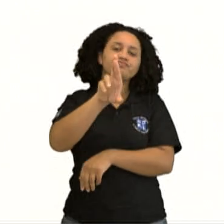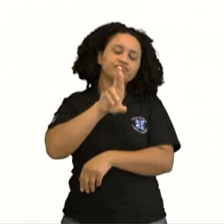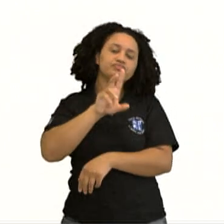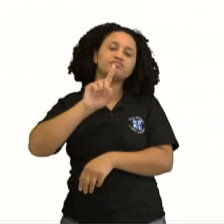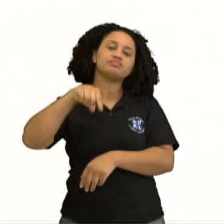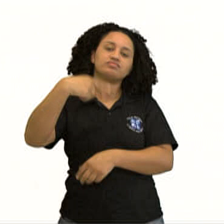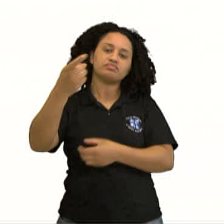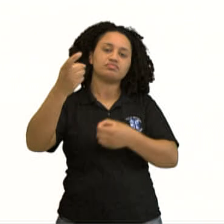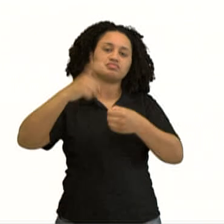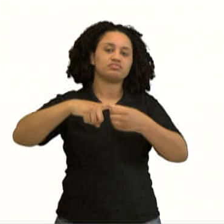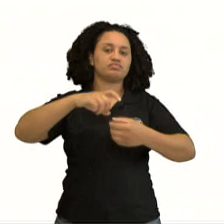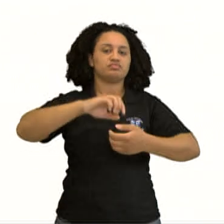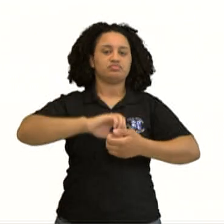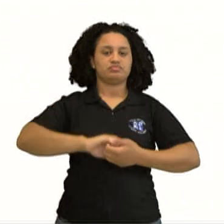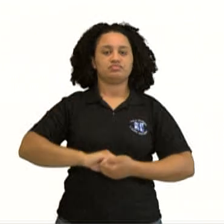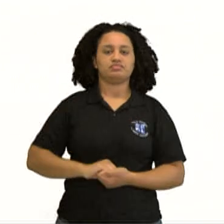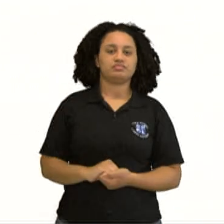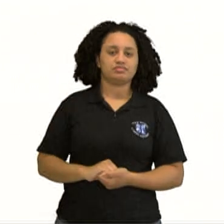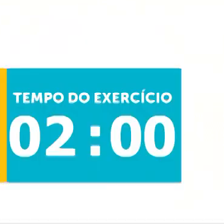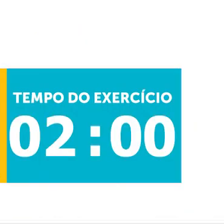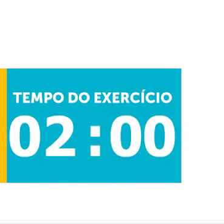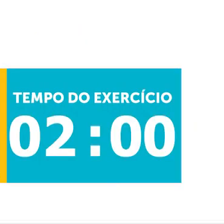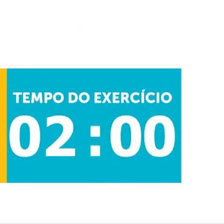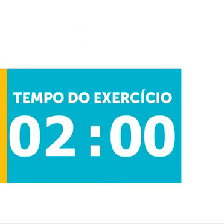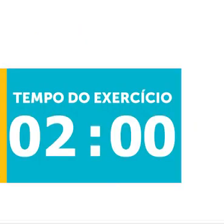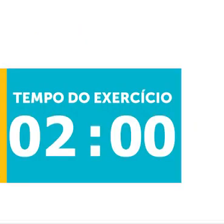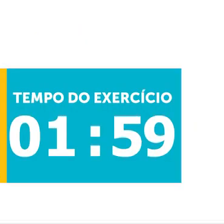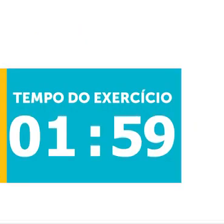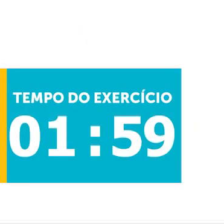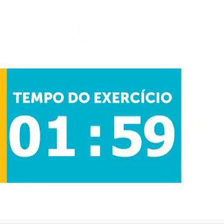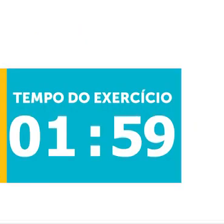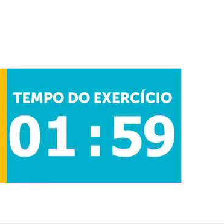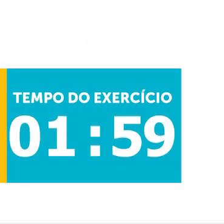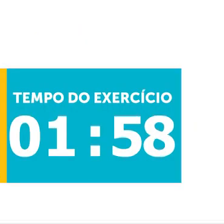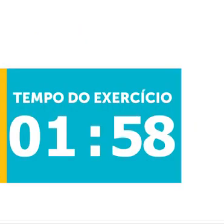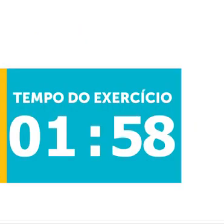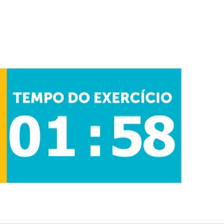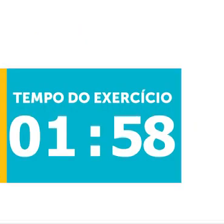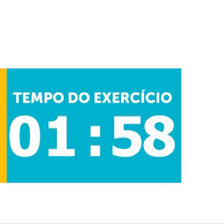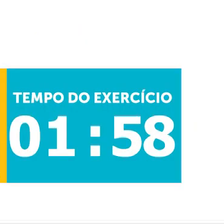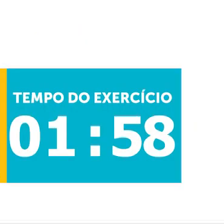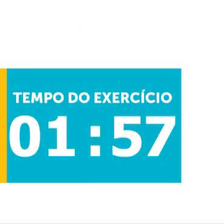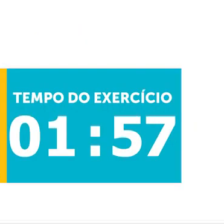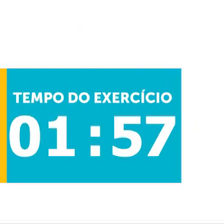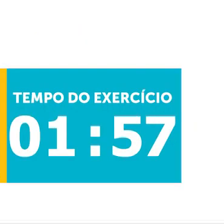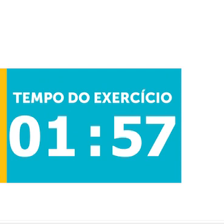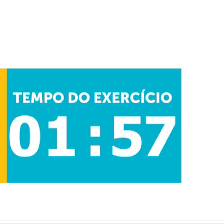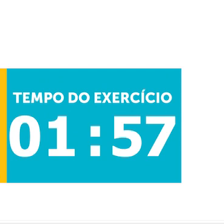resolverem e daqui a pouco a gente volta para resolver essa questão.